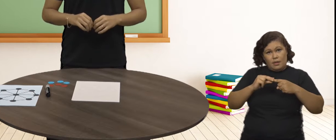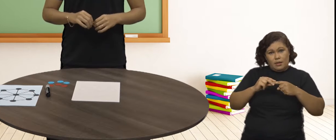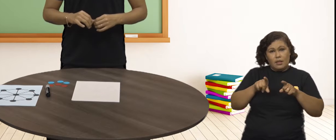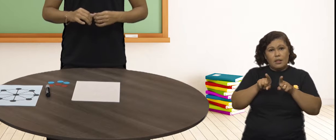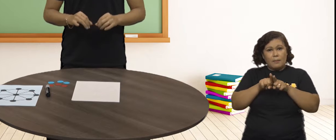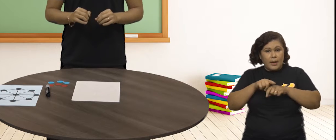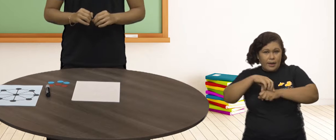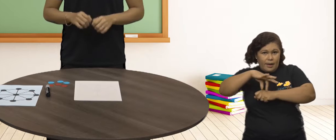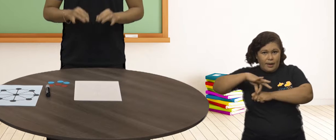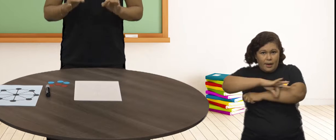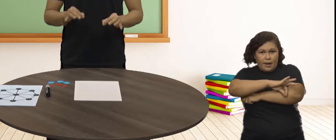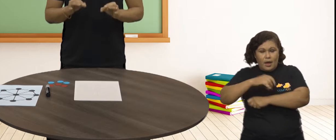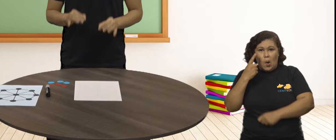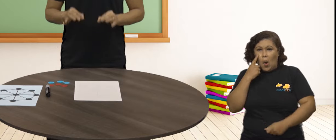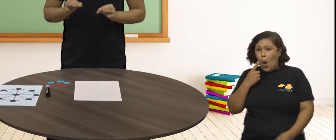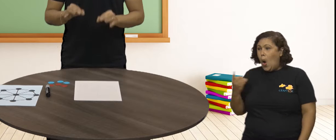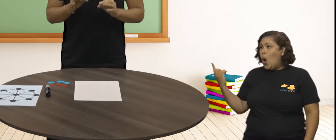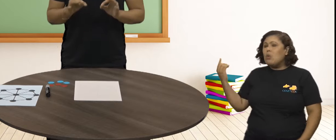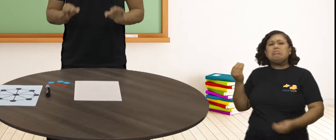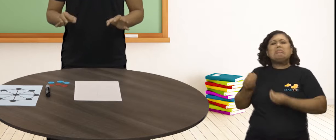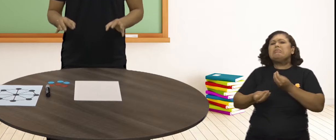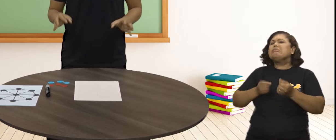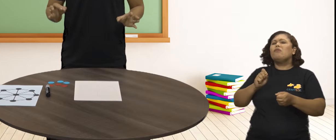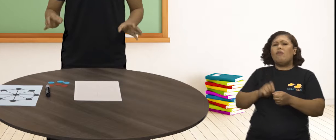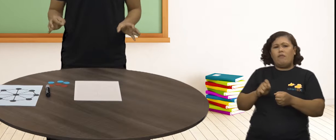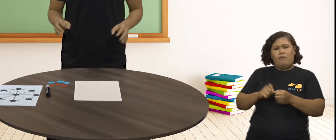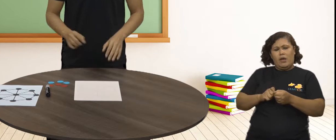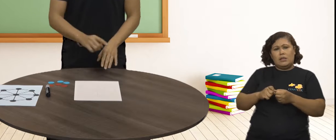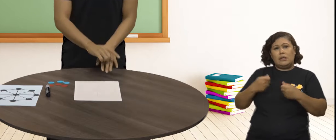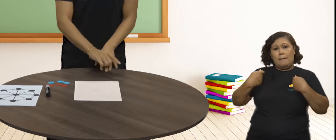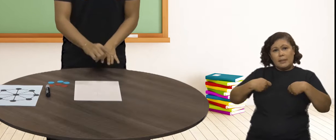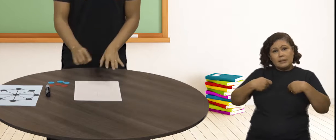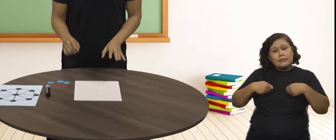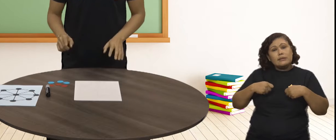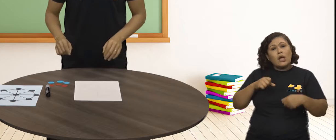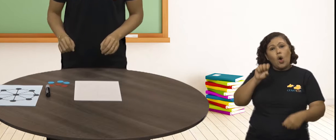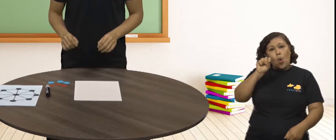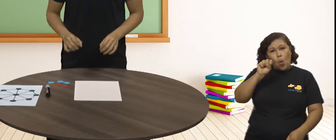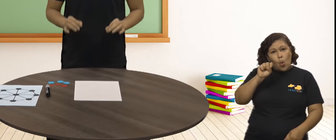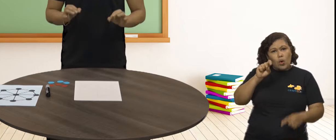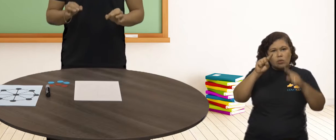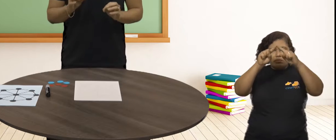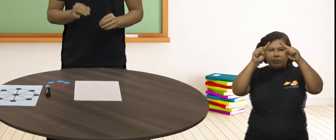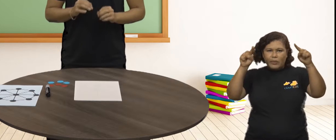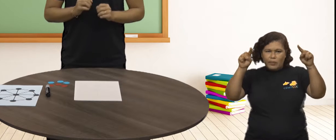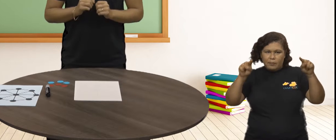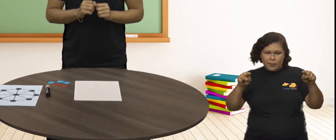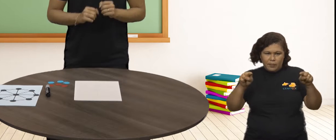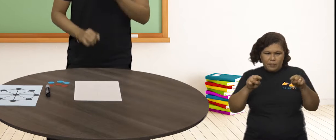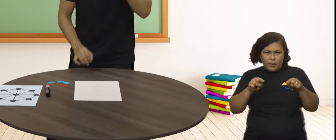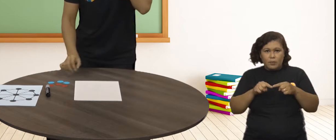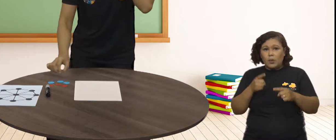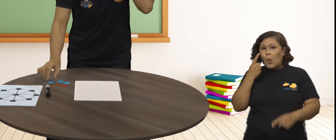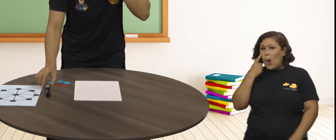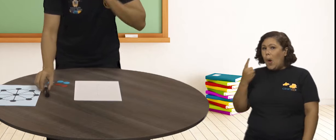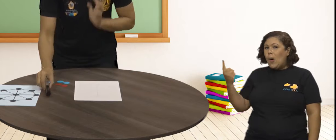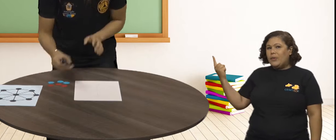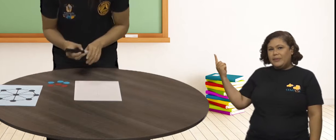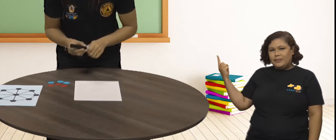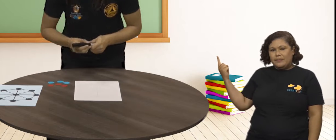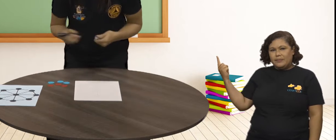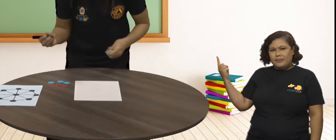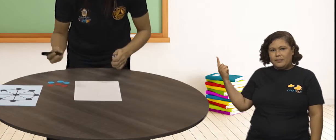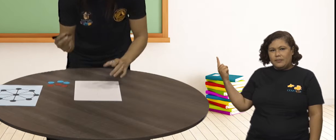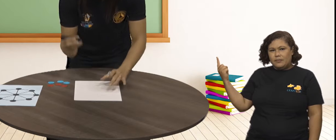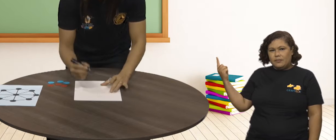montar o nosso tabuleiro? O tabuleiro é octogonal, ou seja, possui 8 ângulos. Iremos fazer dessa forma.